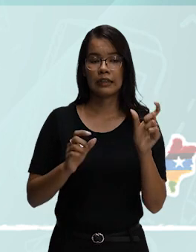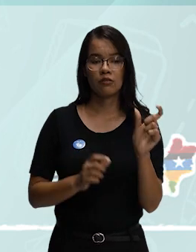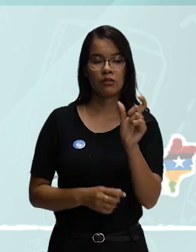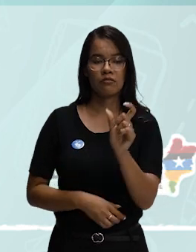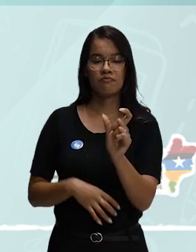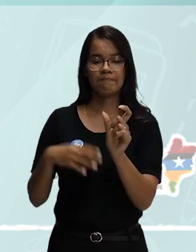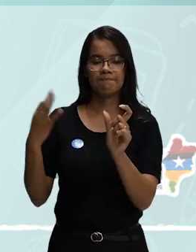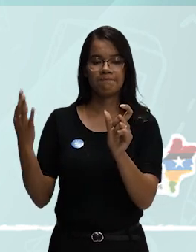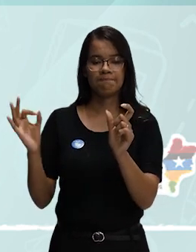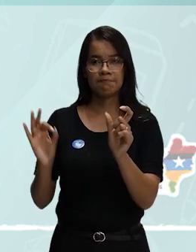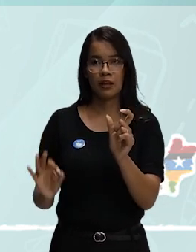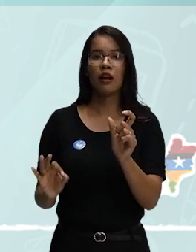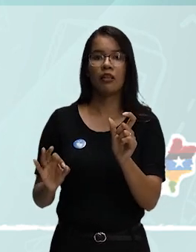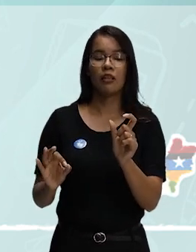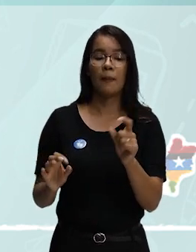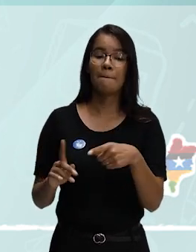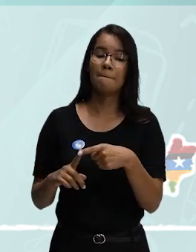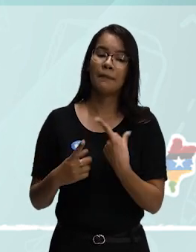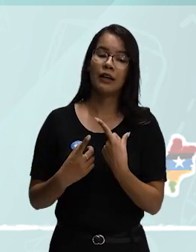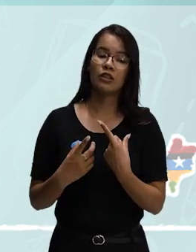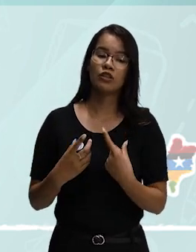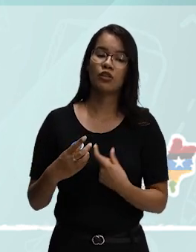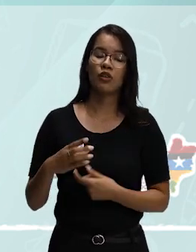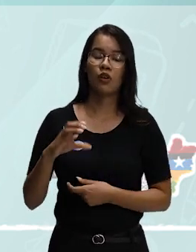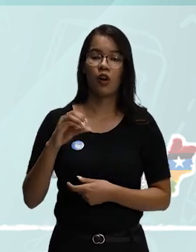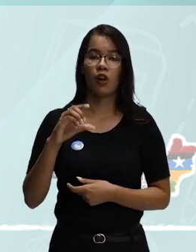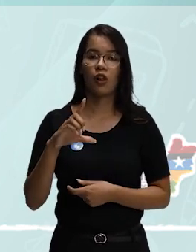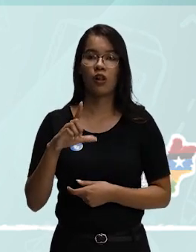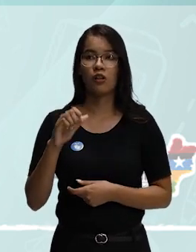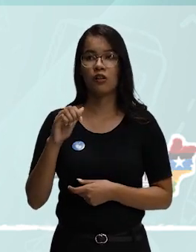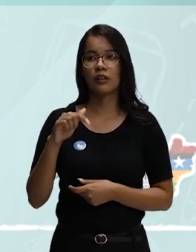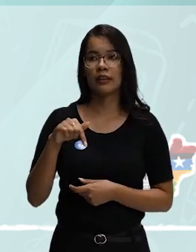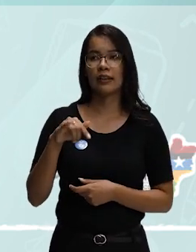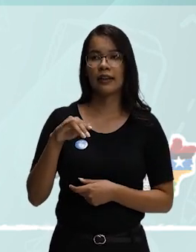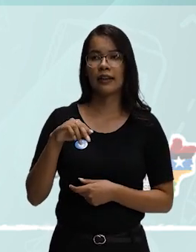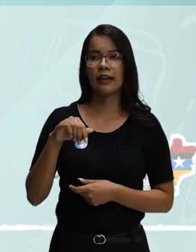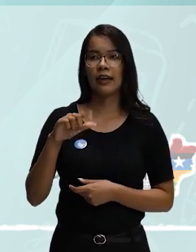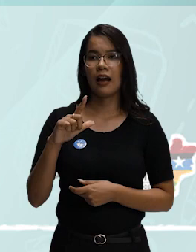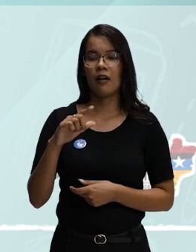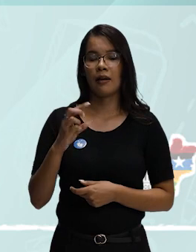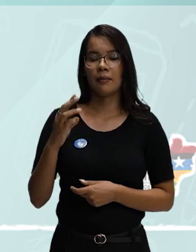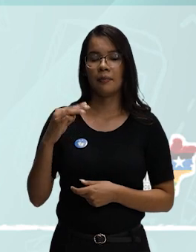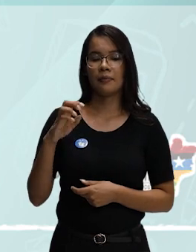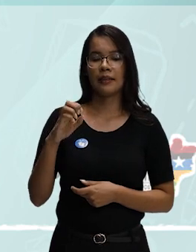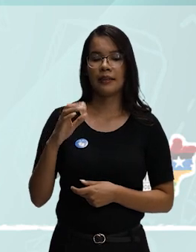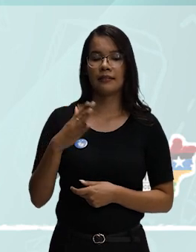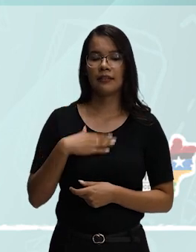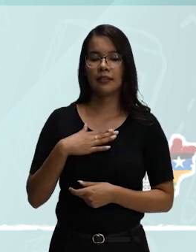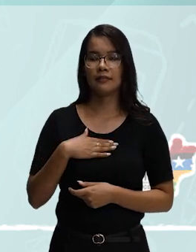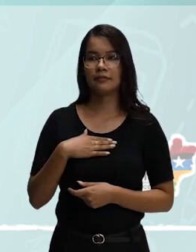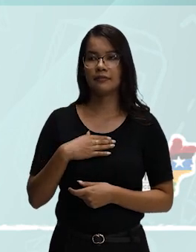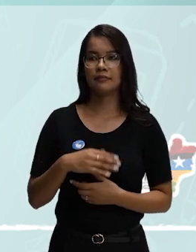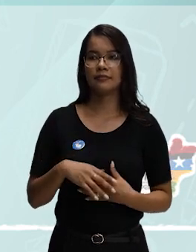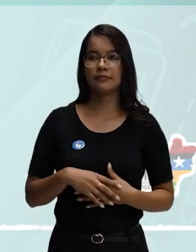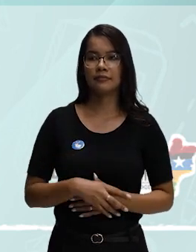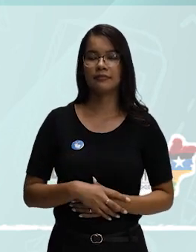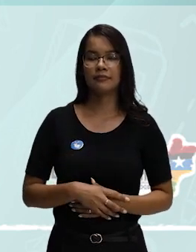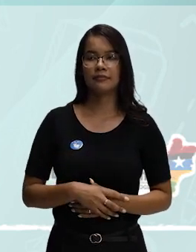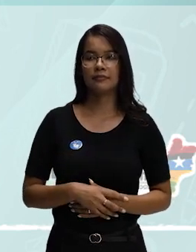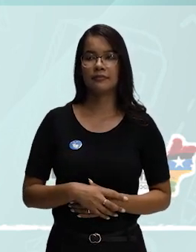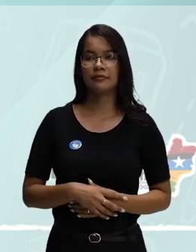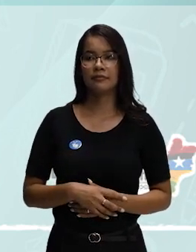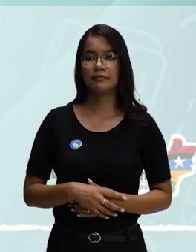Na linguagem coloquial, é me dá, não é nem me dê, é me dá um cigarro. Todo mundo